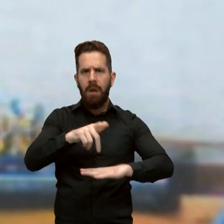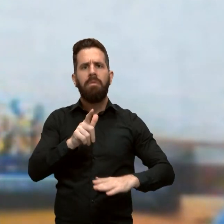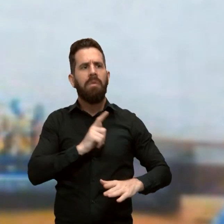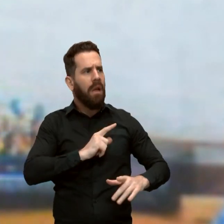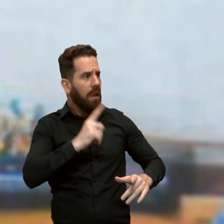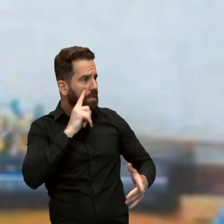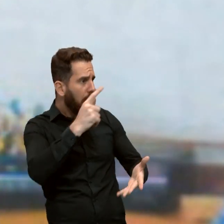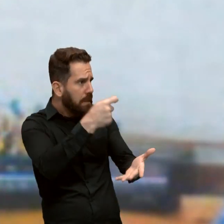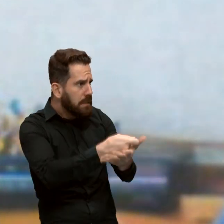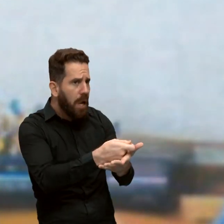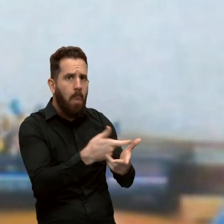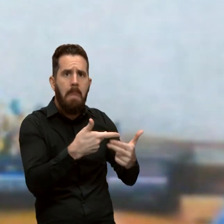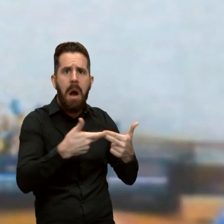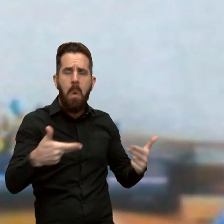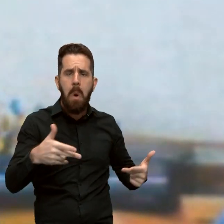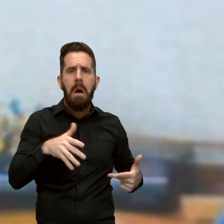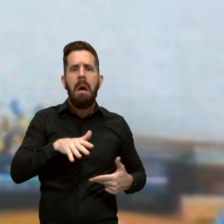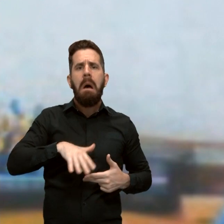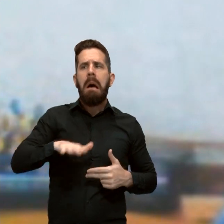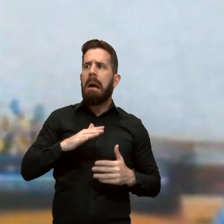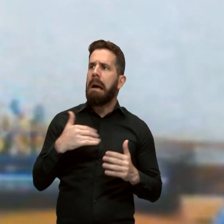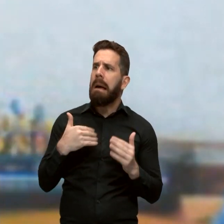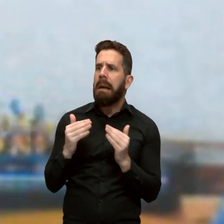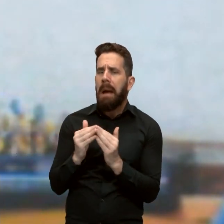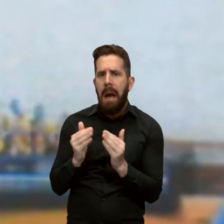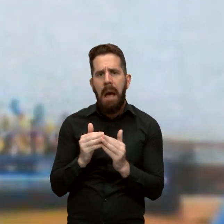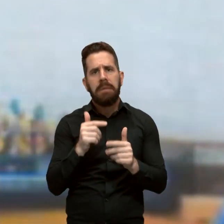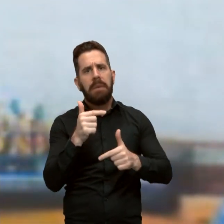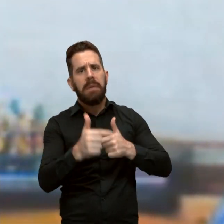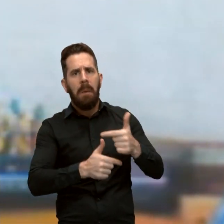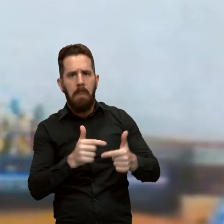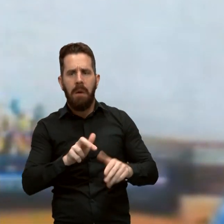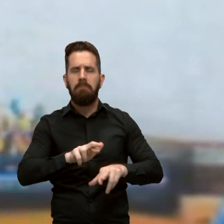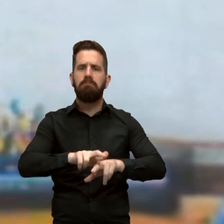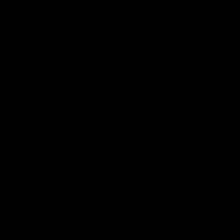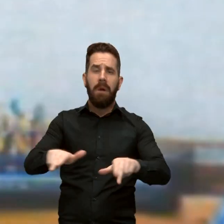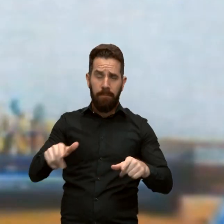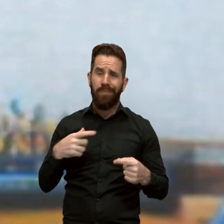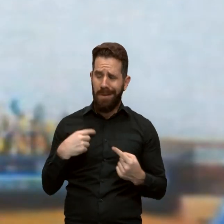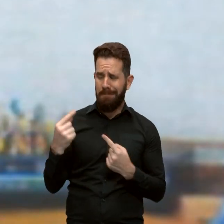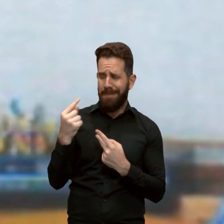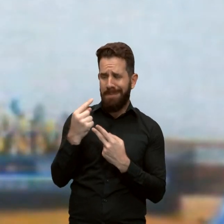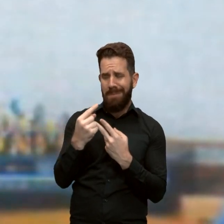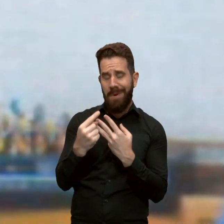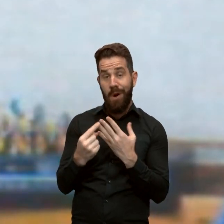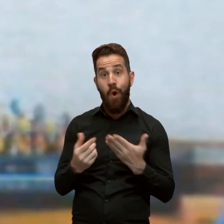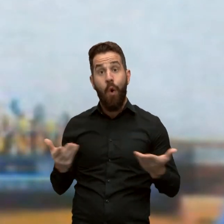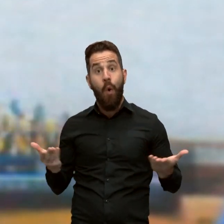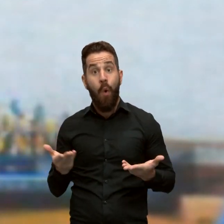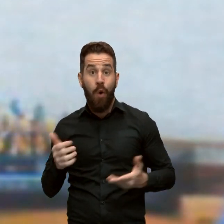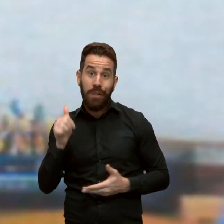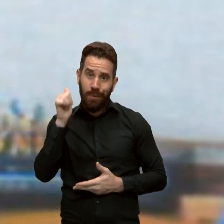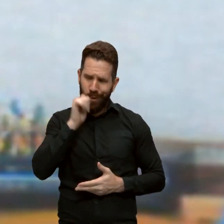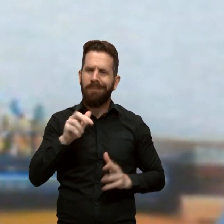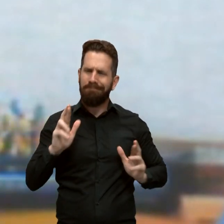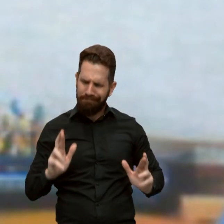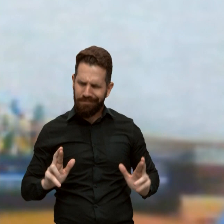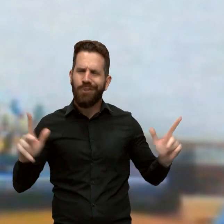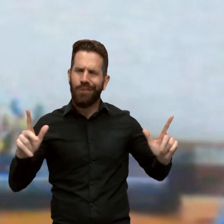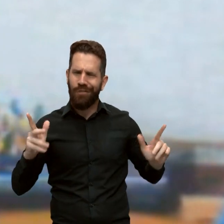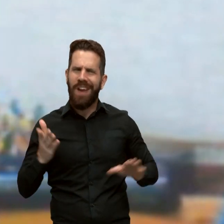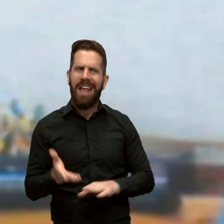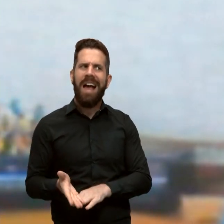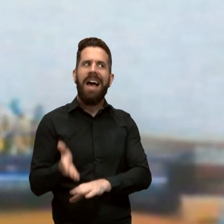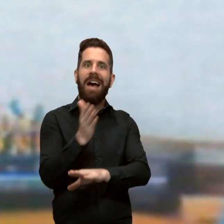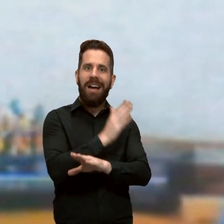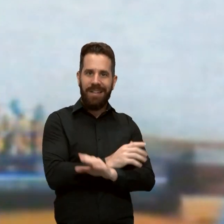decisões, seja em casa, seja no trabalho. Então esse conjunto, né, faz com que a mulher hoje seja um pouco diferente de antigamente.